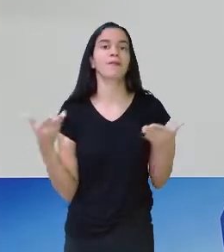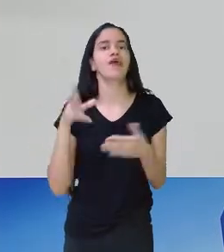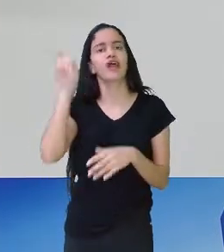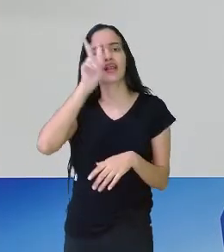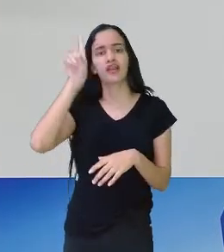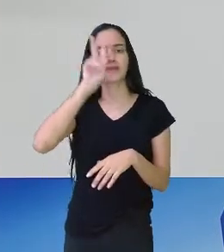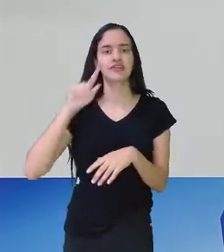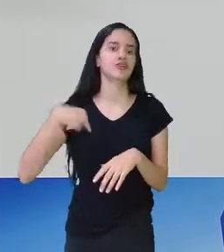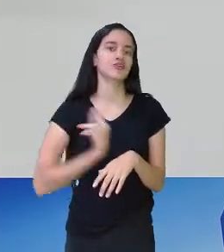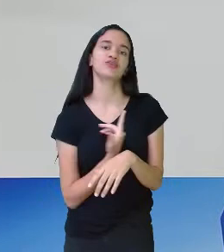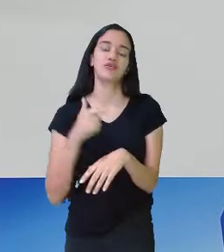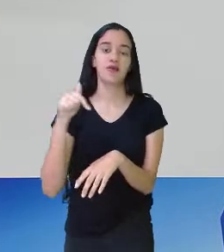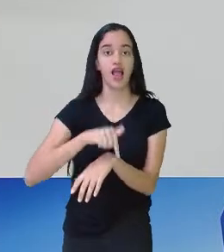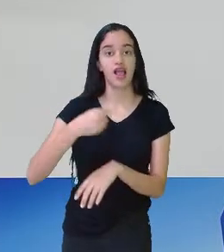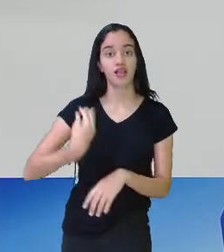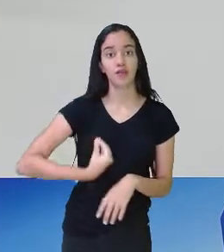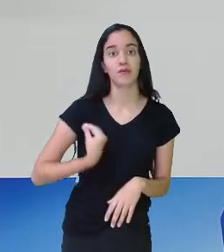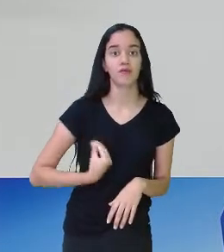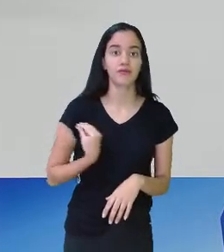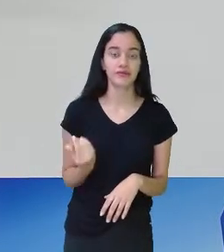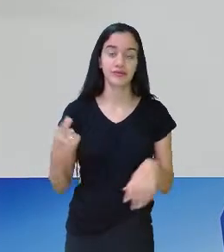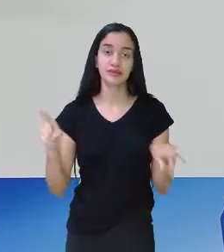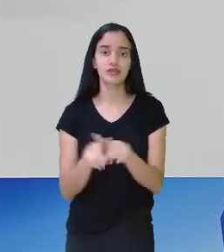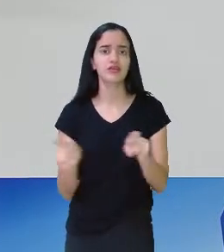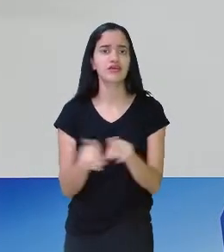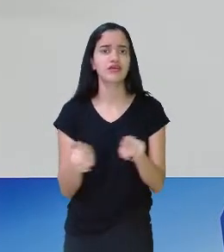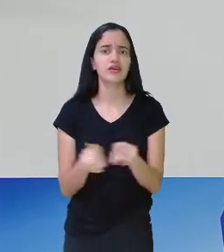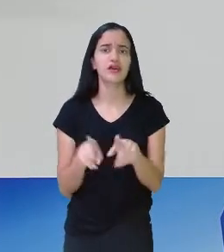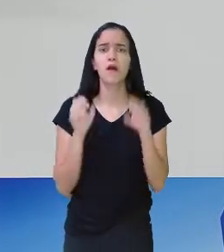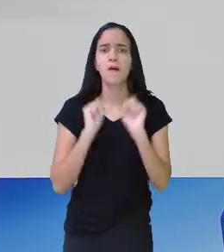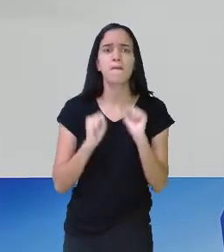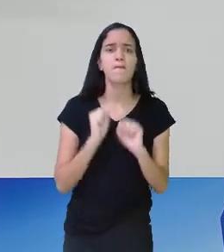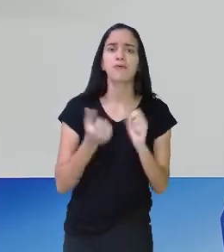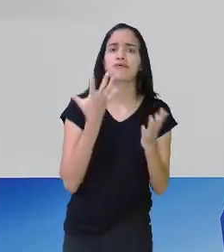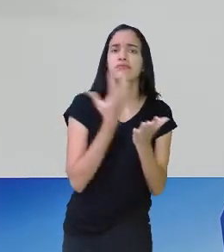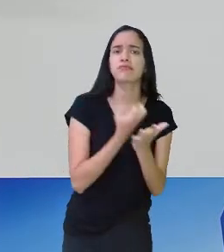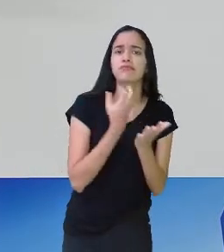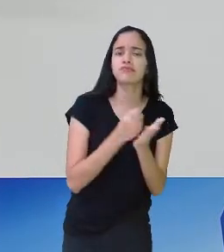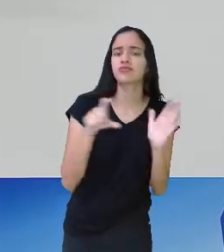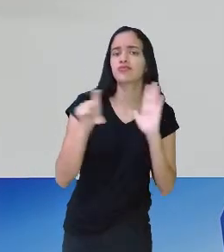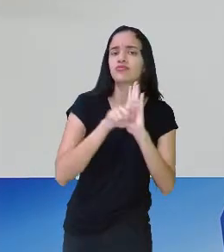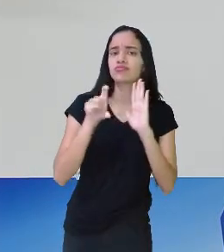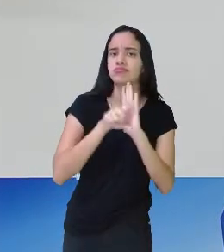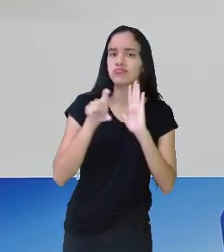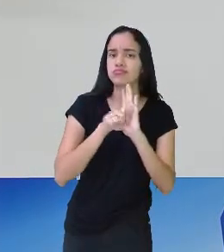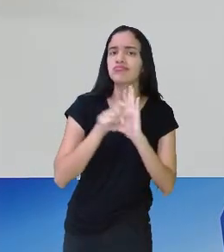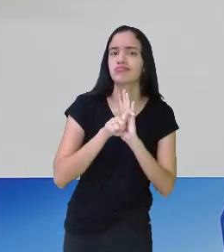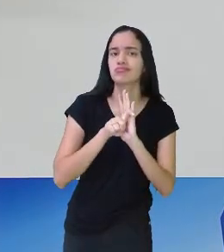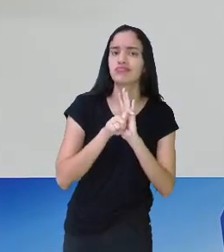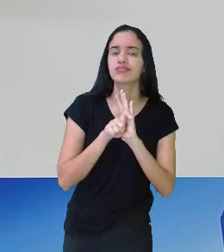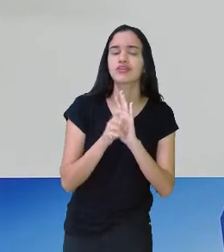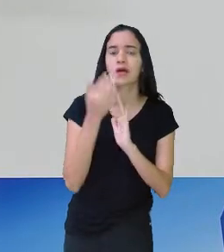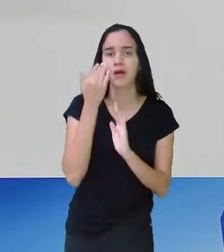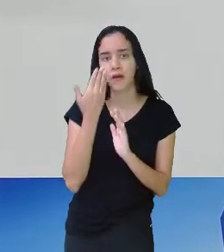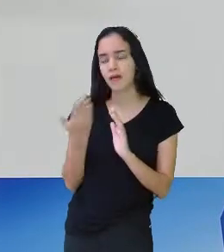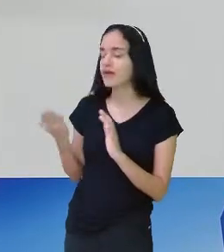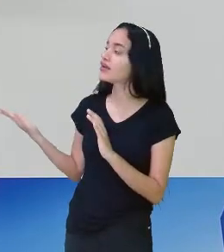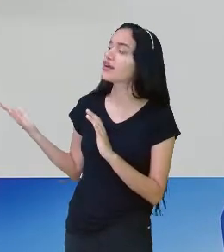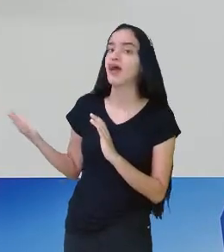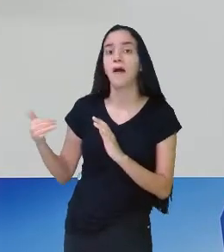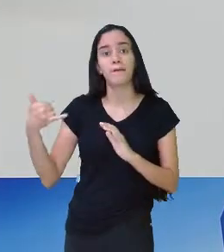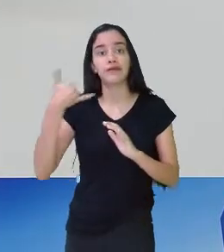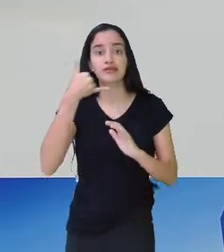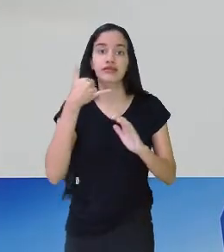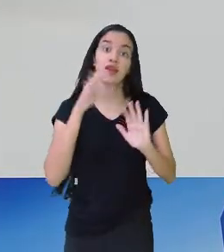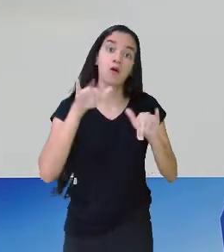Lembrando que a gente está aqui no ao vivo, mas vocês também podem baixar pelo QR Code o nosso aplicativo, pelo celular